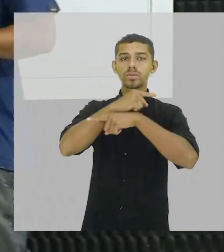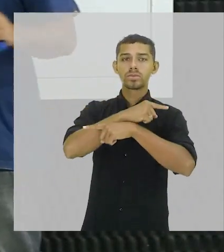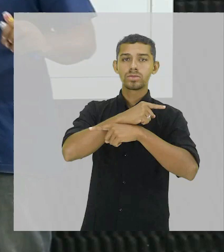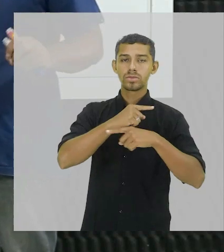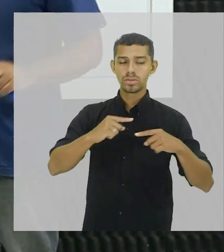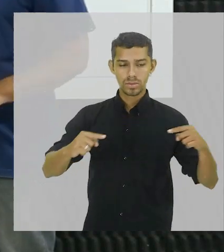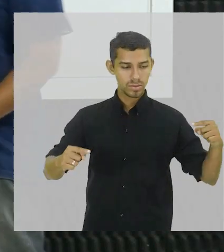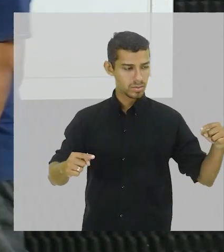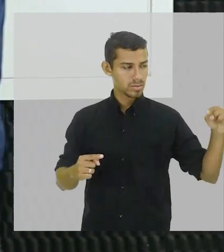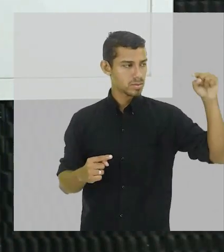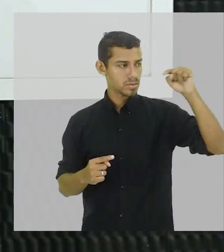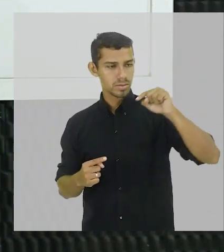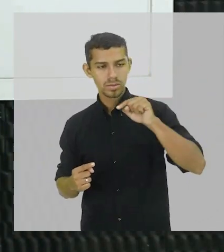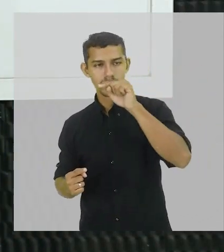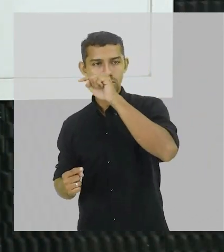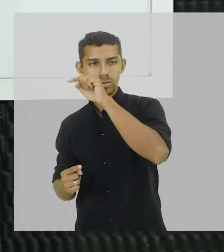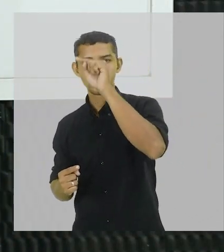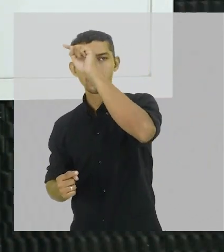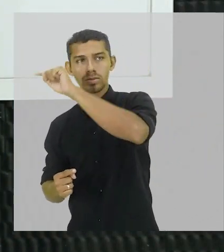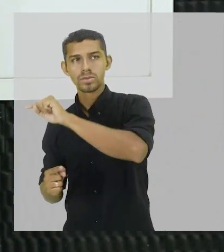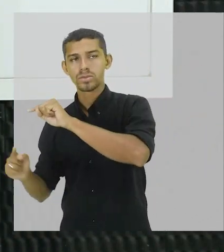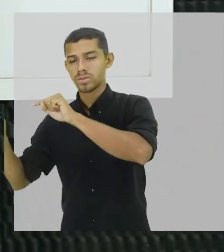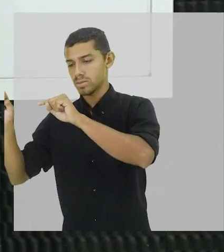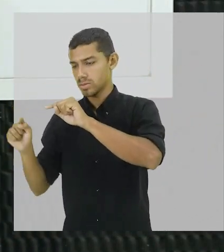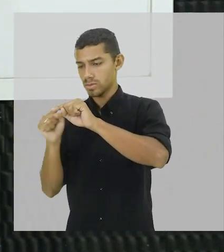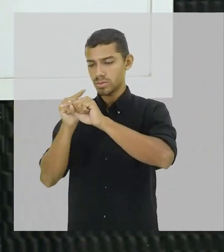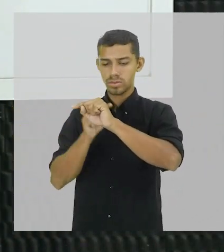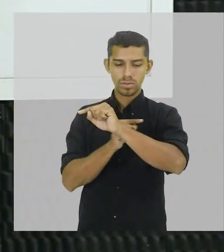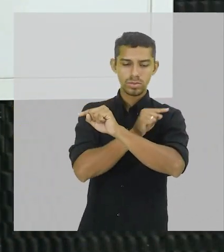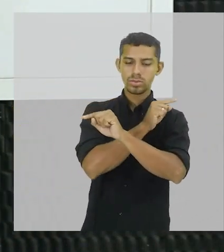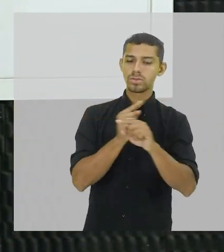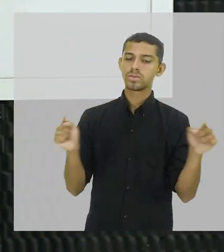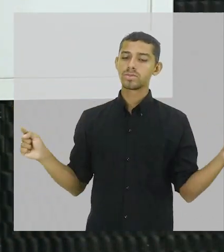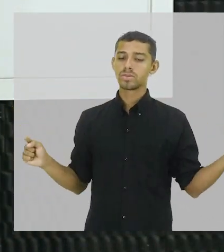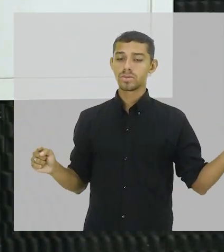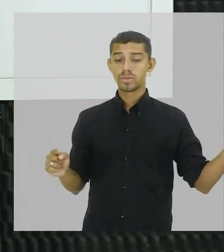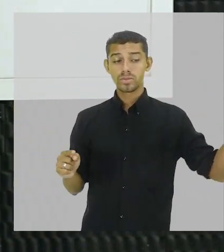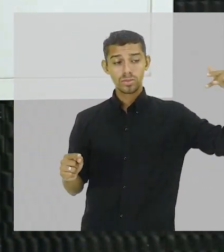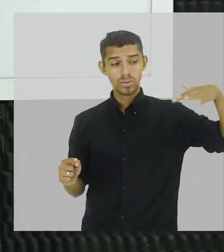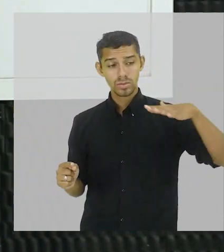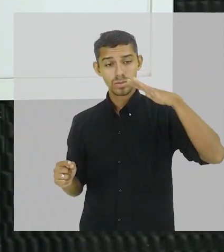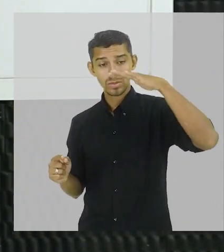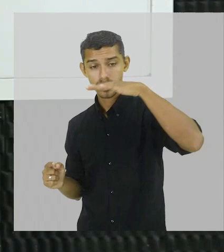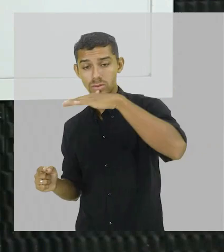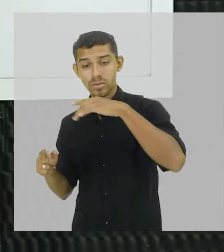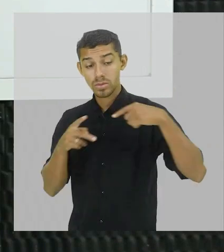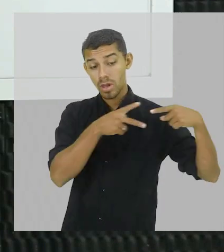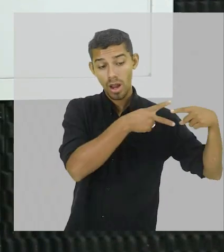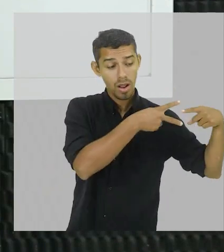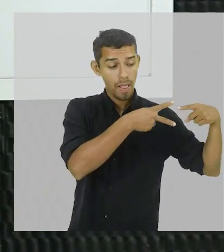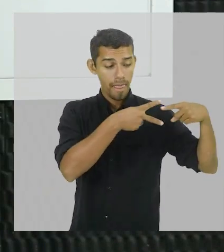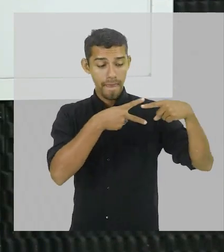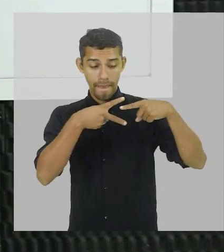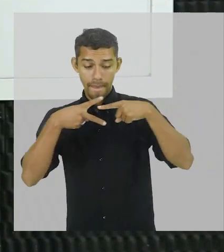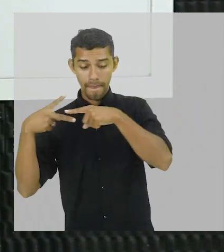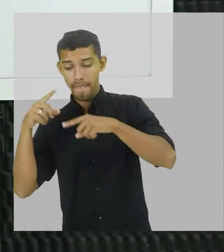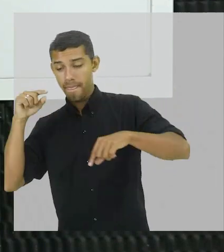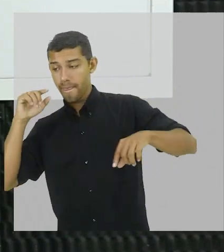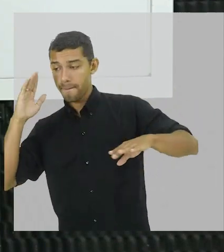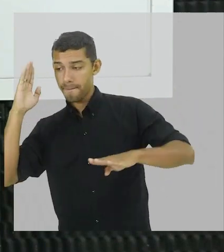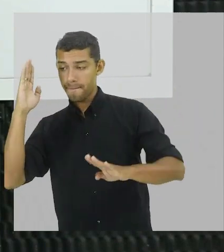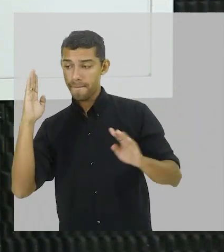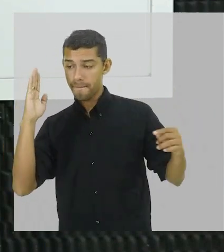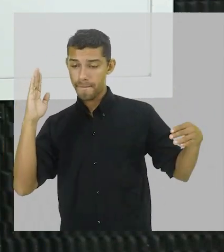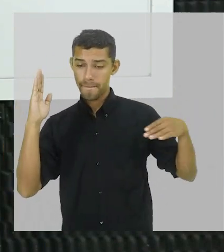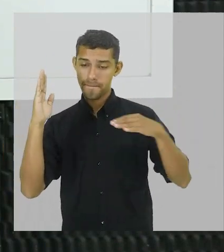o ponto-chave da questão. Então essa onda, quando ela tem um ponto fixo, né, então ela vem, ó, então